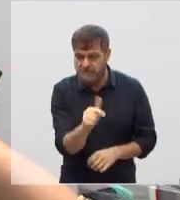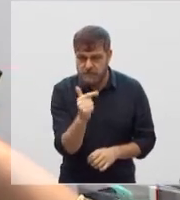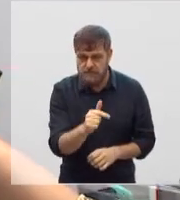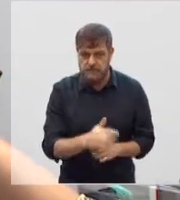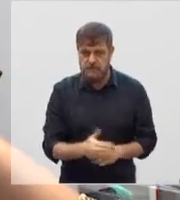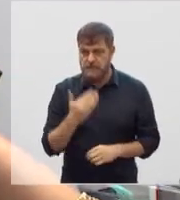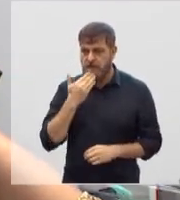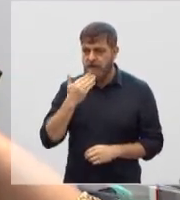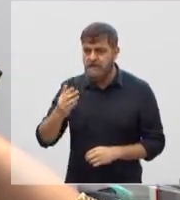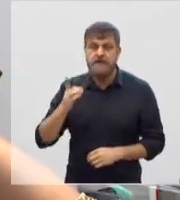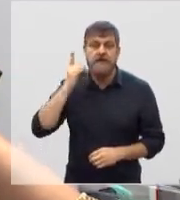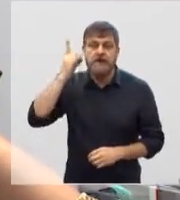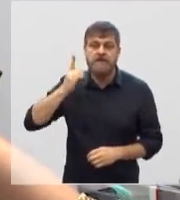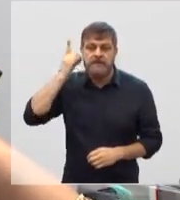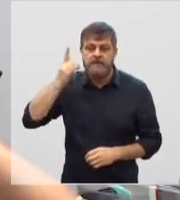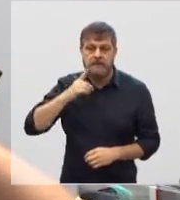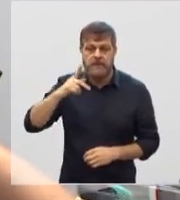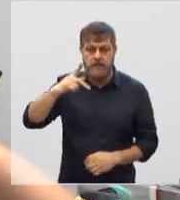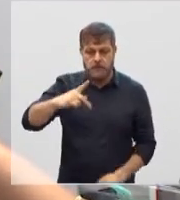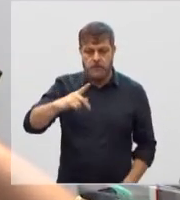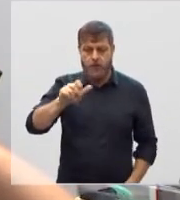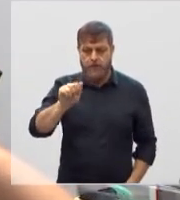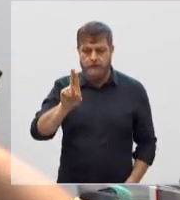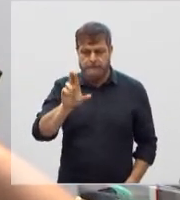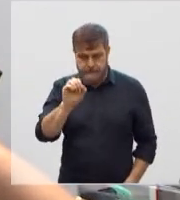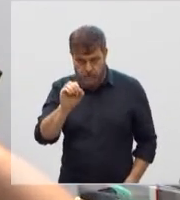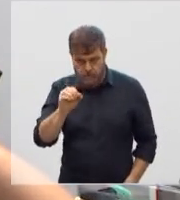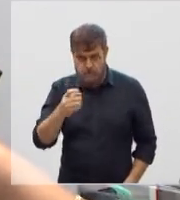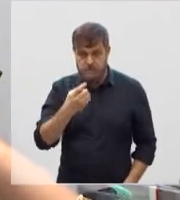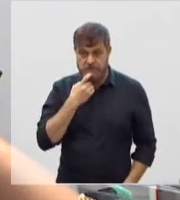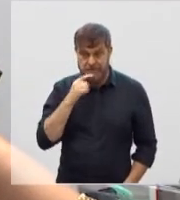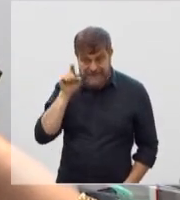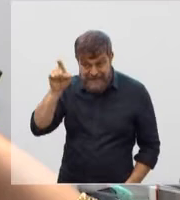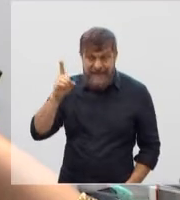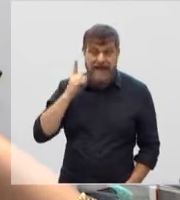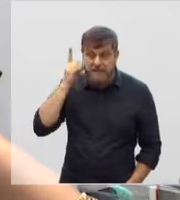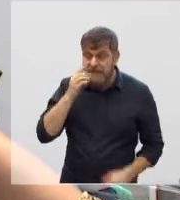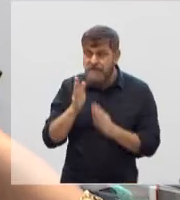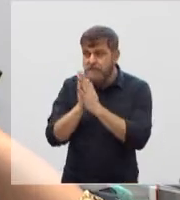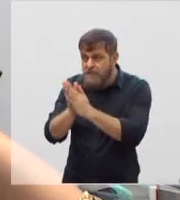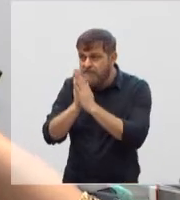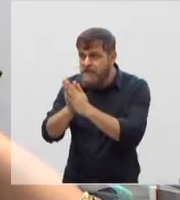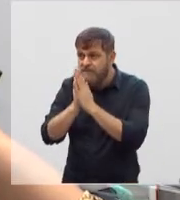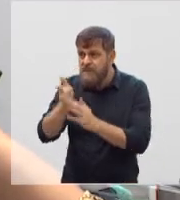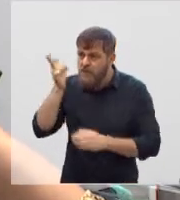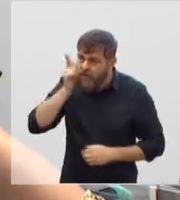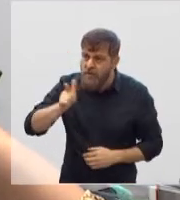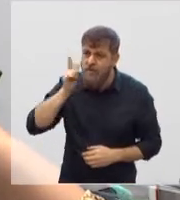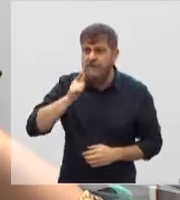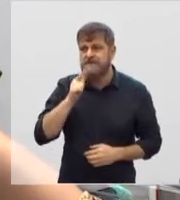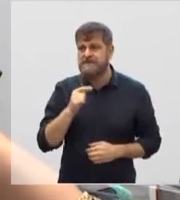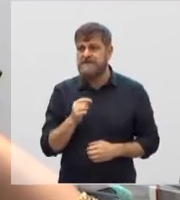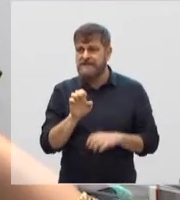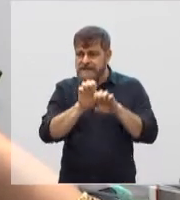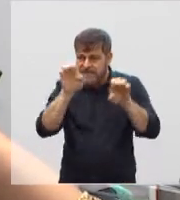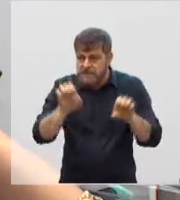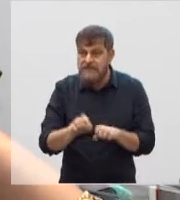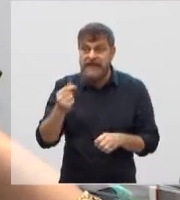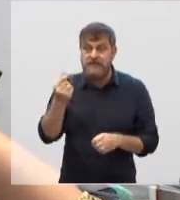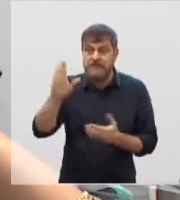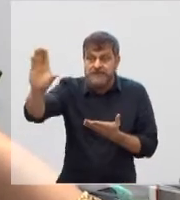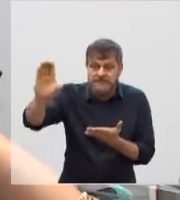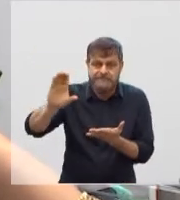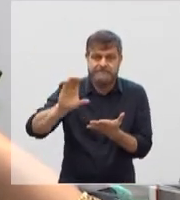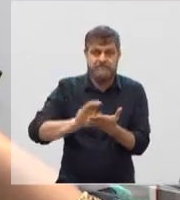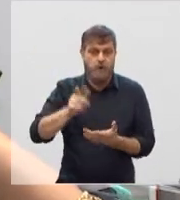estrutura. E aí eu pedi para o deputado federal Paulo Freire, aqui de Campinas, a possibilidade dele conseguir isso para nós. E